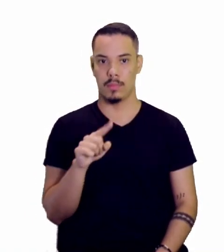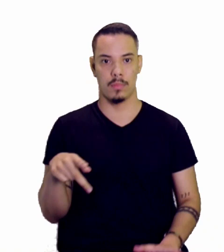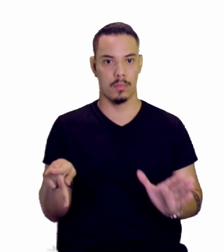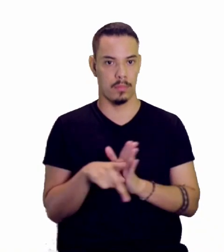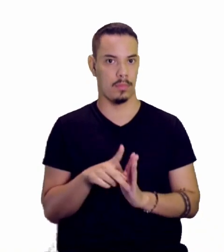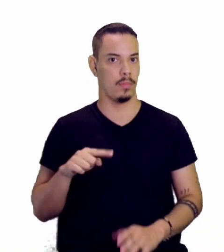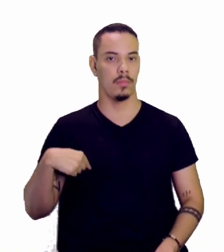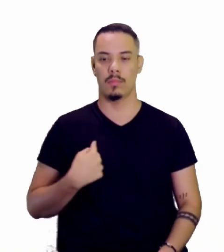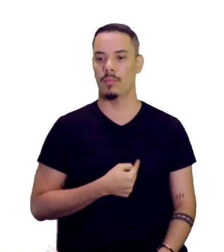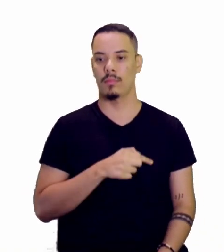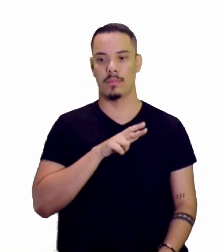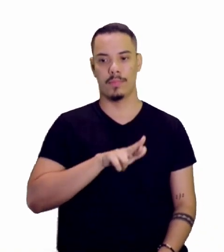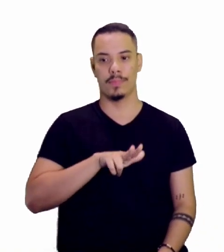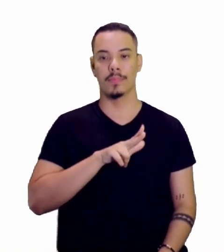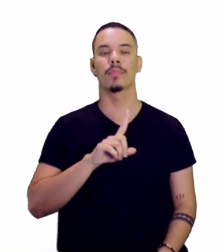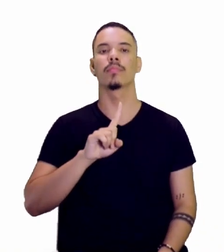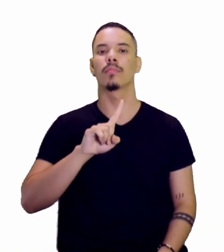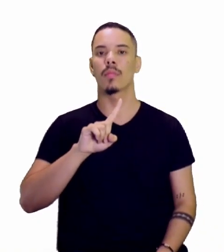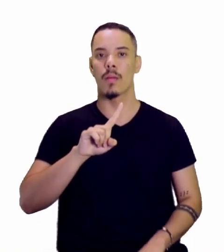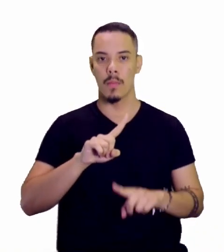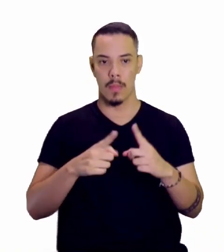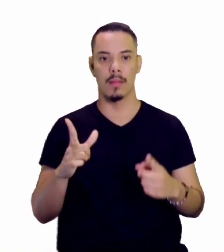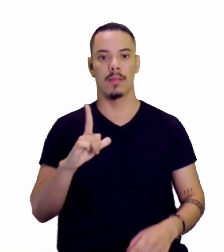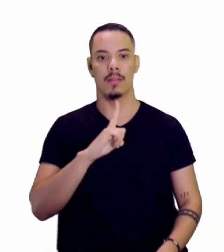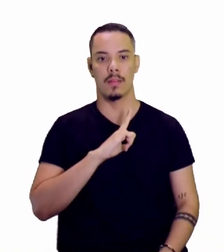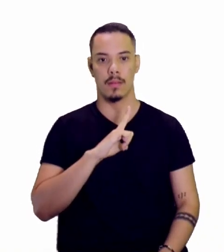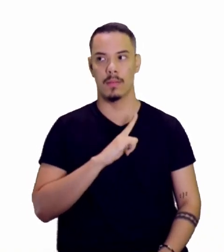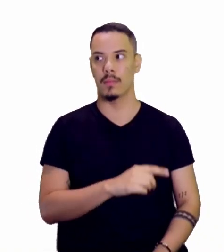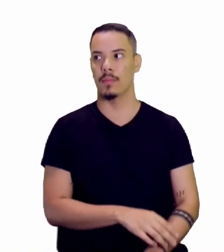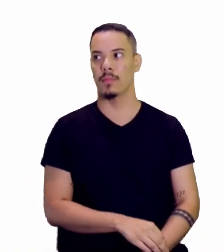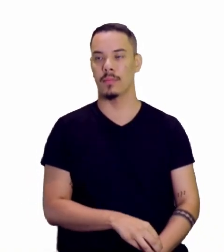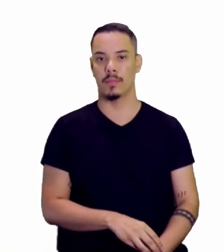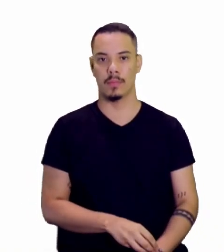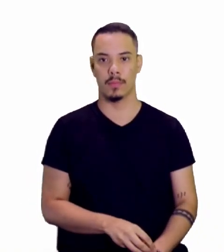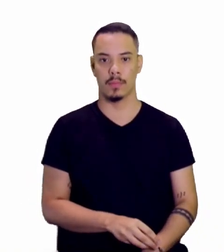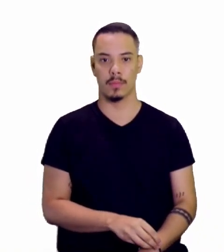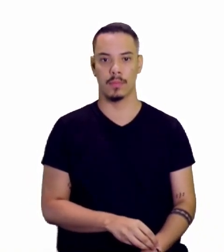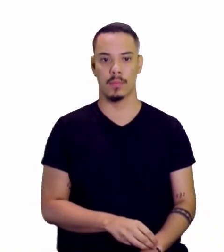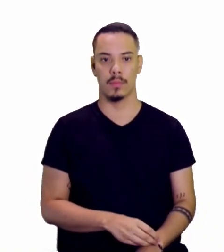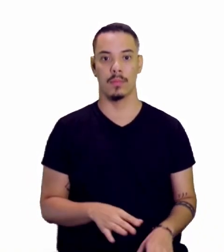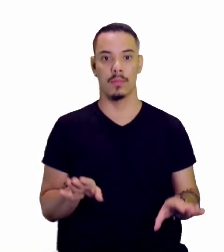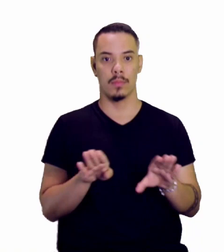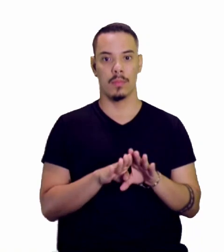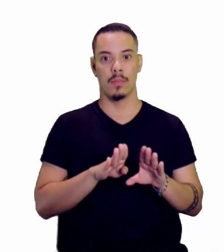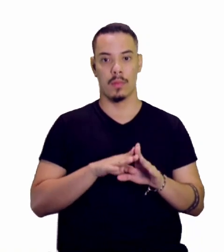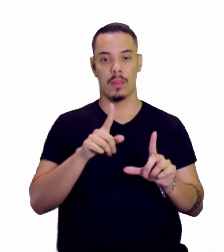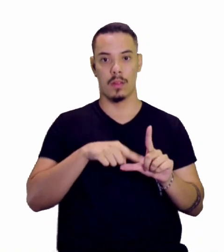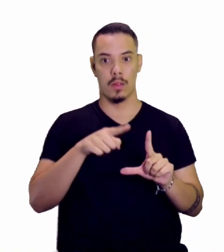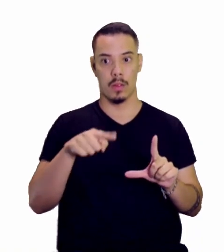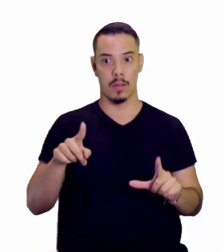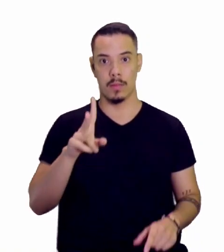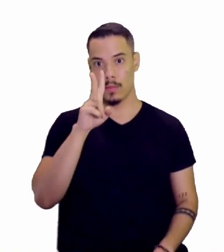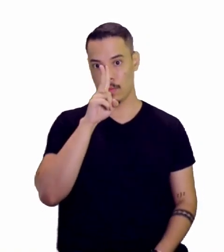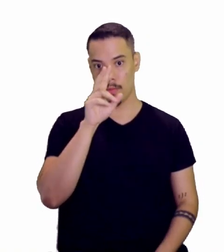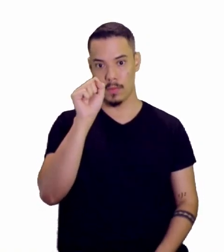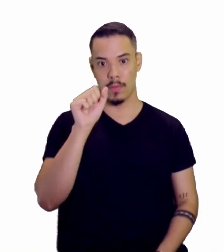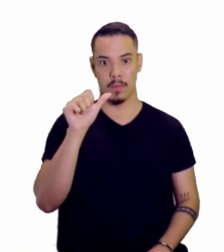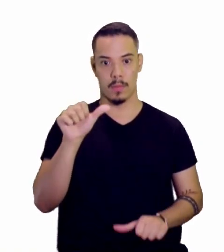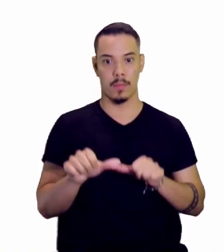nós. Mas existe. E aqui, inclusive aqui o gráfico, a força está mudando,